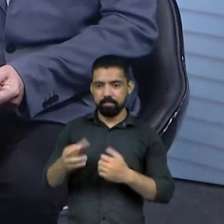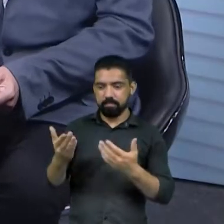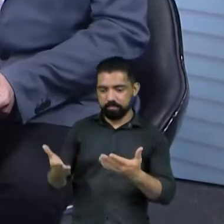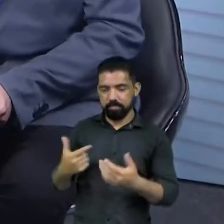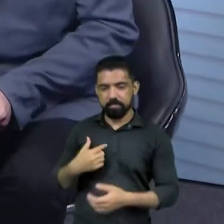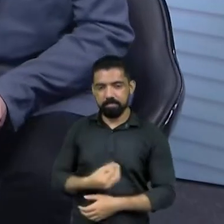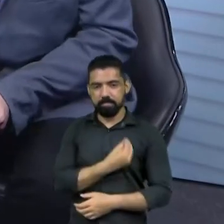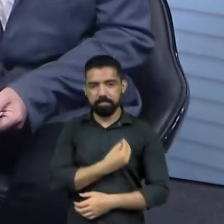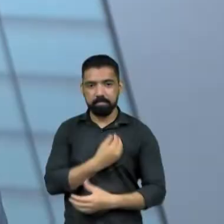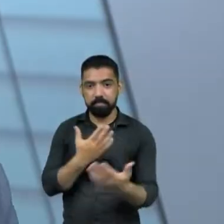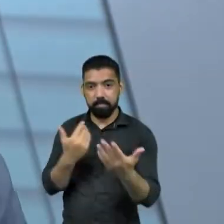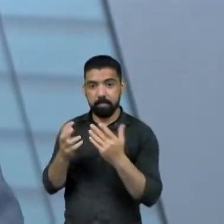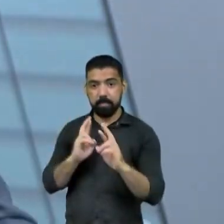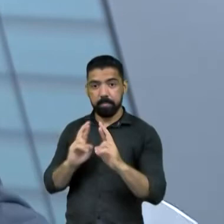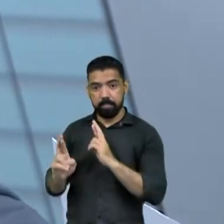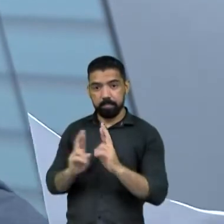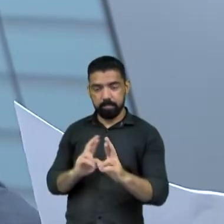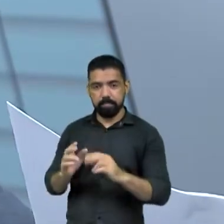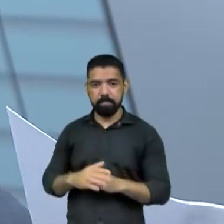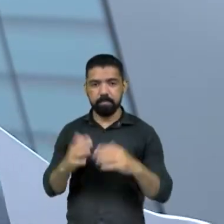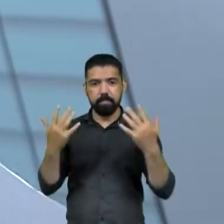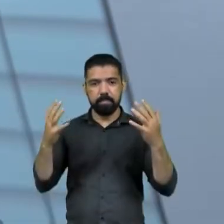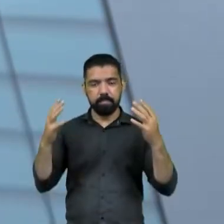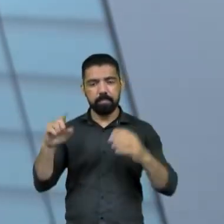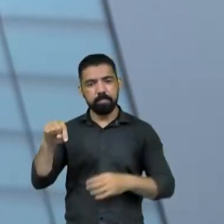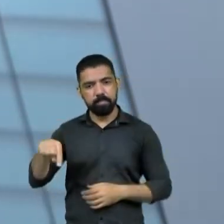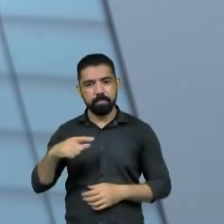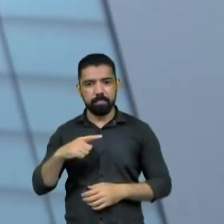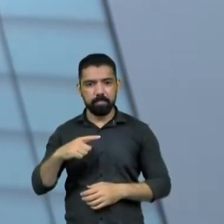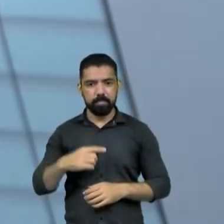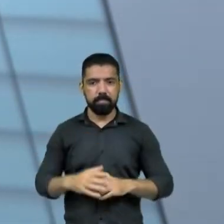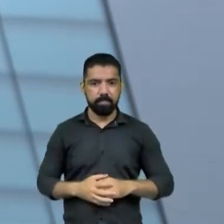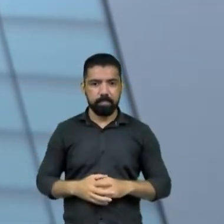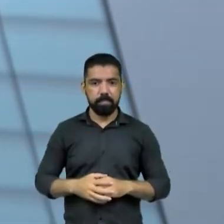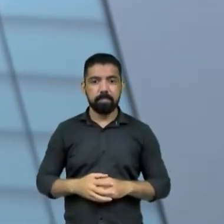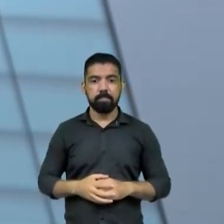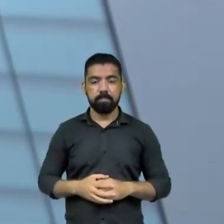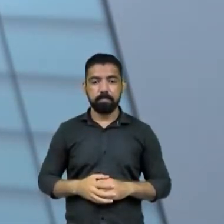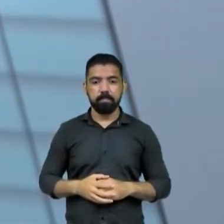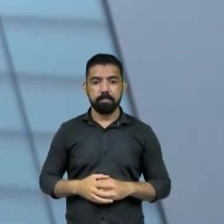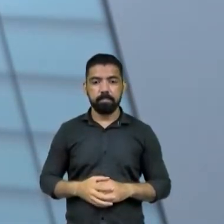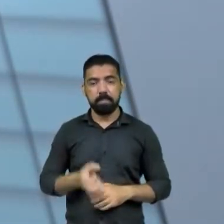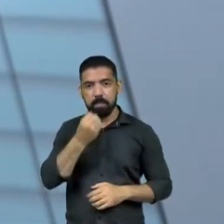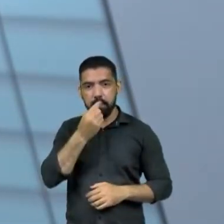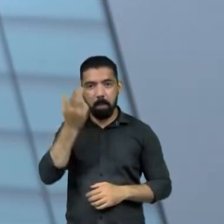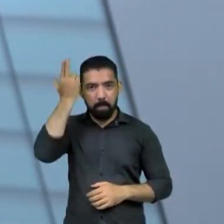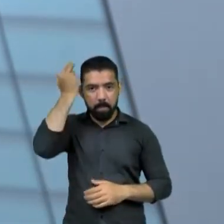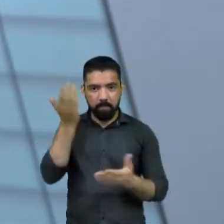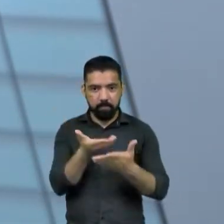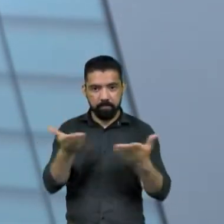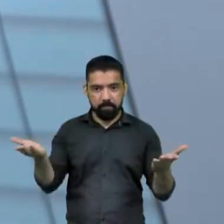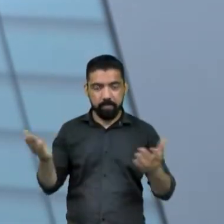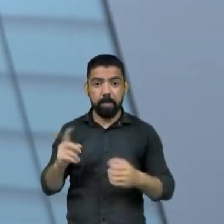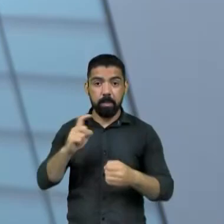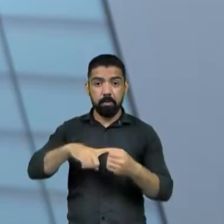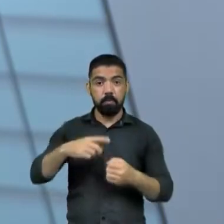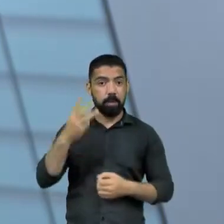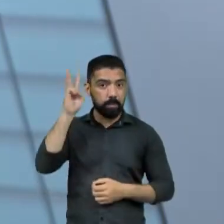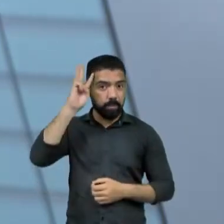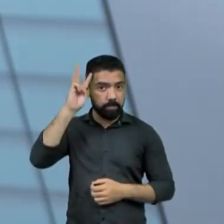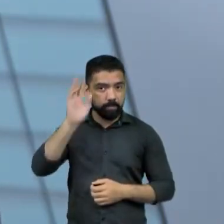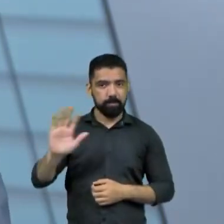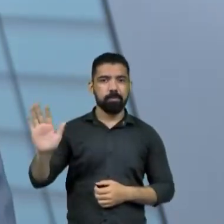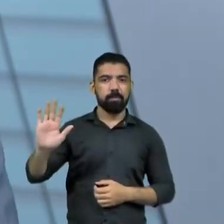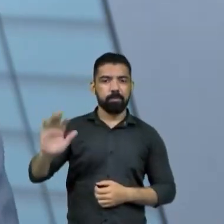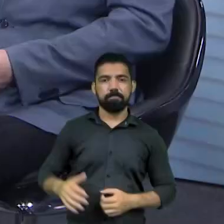aqui nessa nossa celebração da páscoa porque não dizer aqui no questão de ordem boa Páscoa questão de ordem de volta na terça-feira